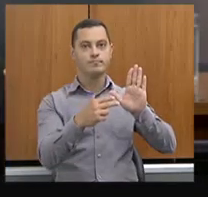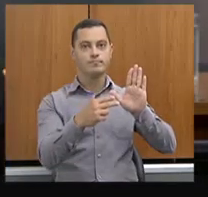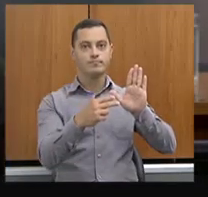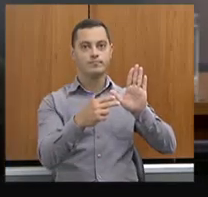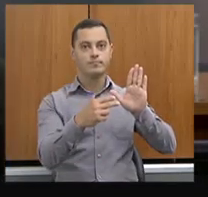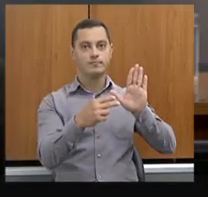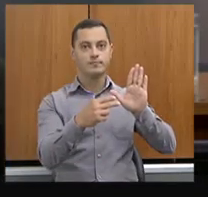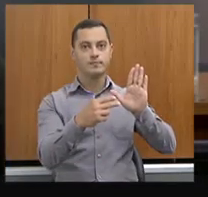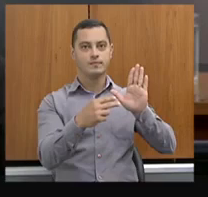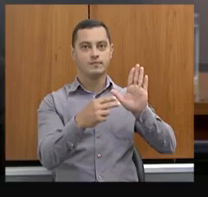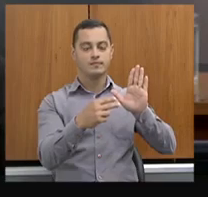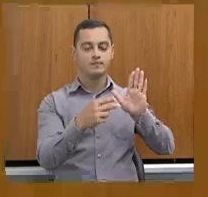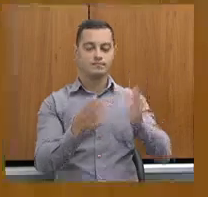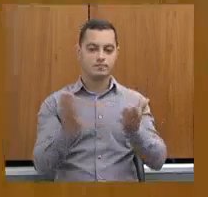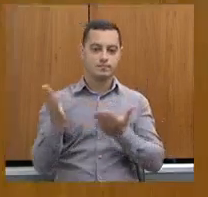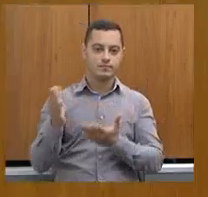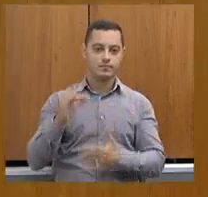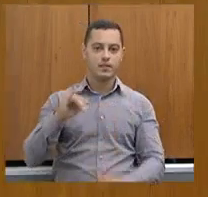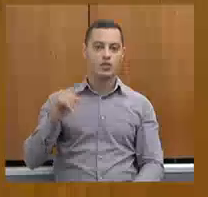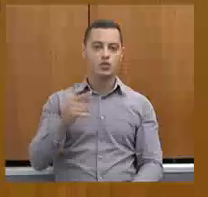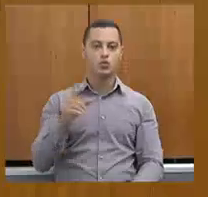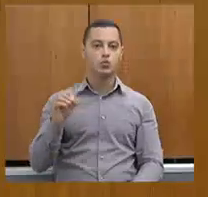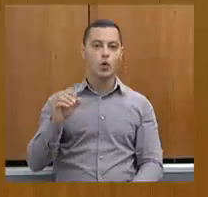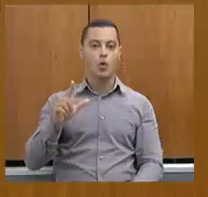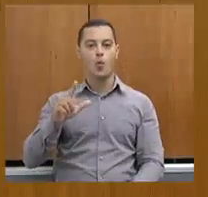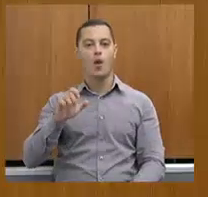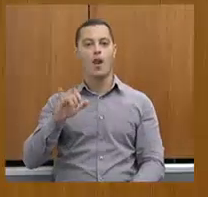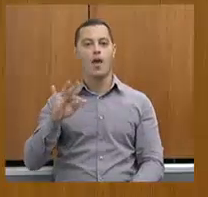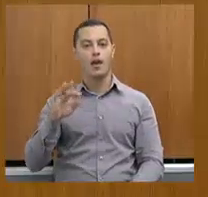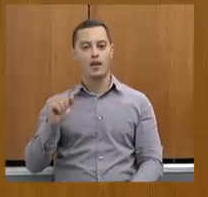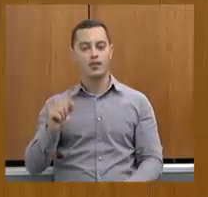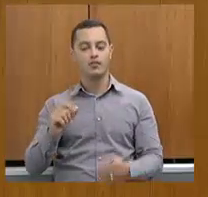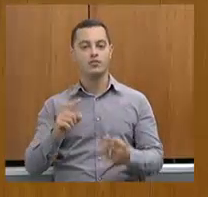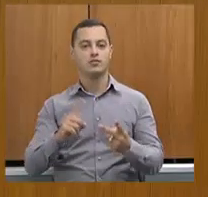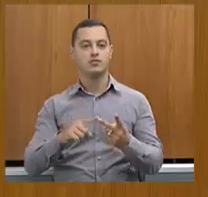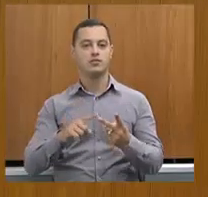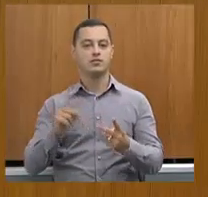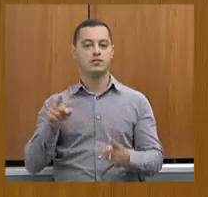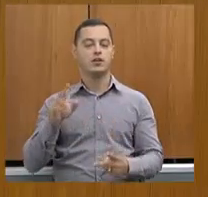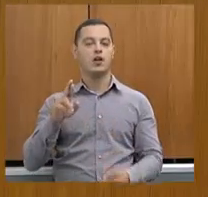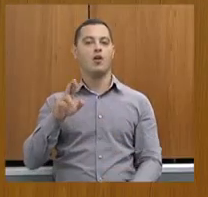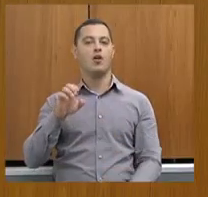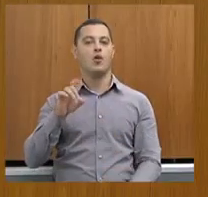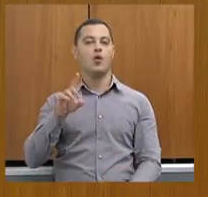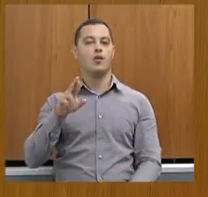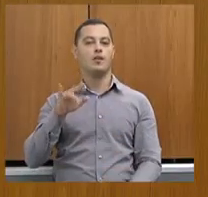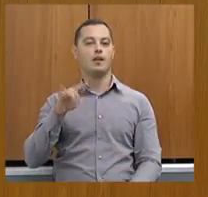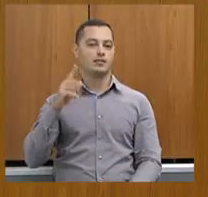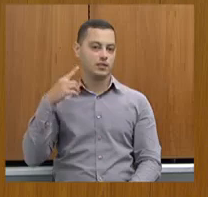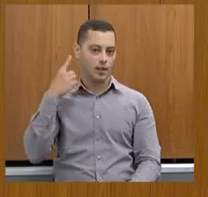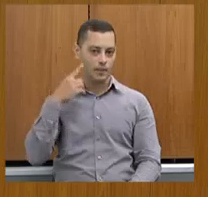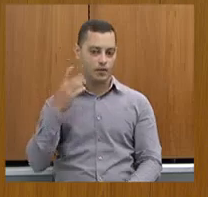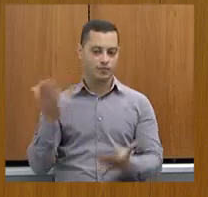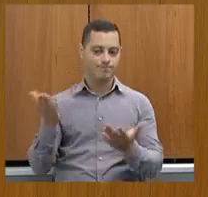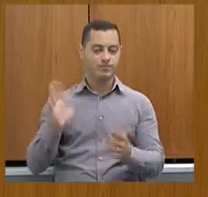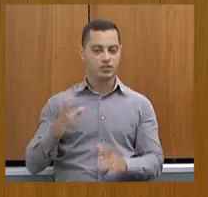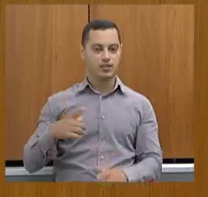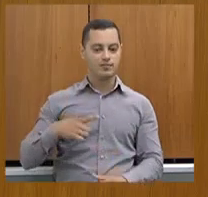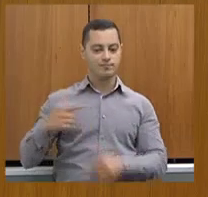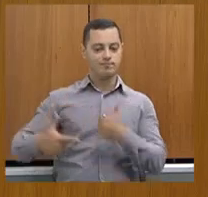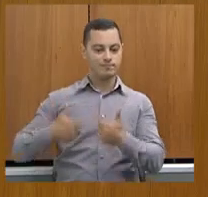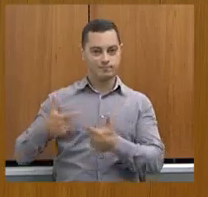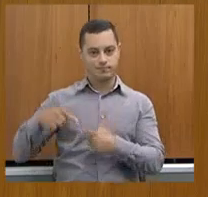Deputado João Leite Deputado Sargento Rodrigues que já estão nessa casa por mais mandato sabem